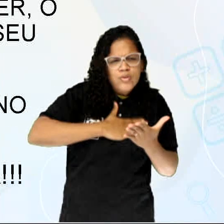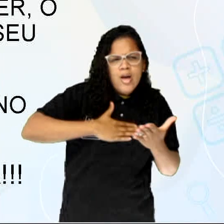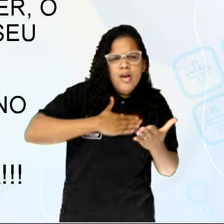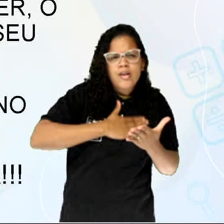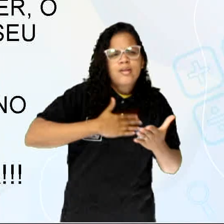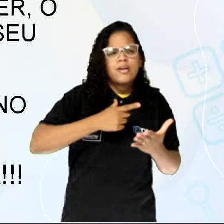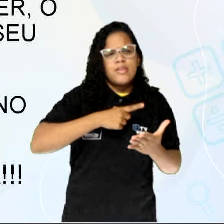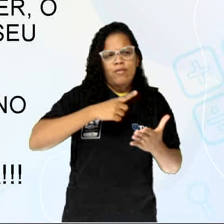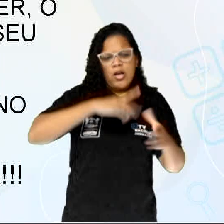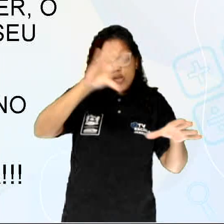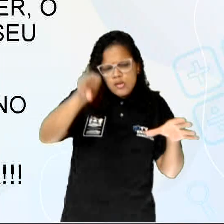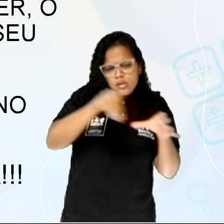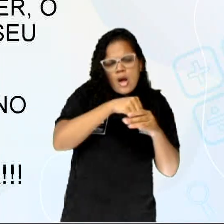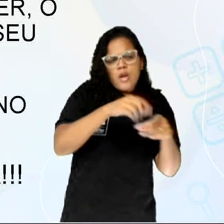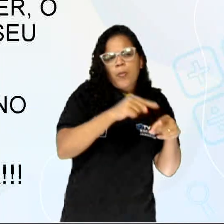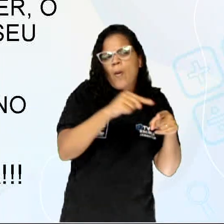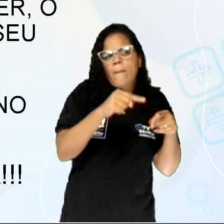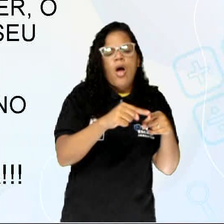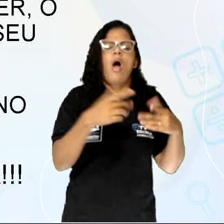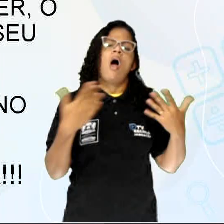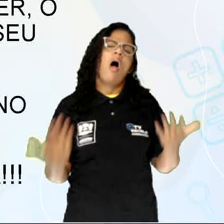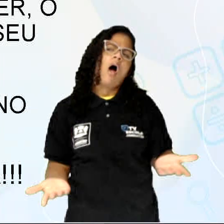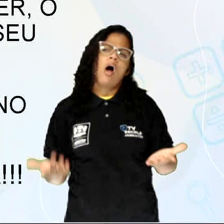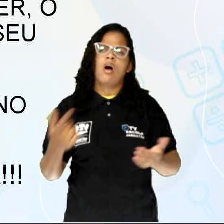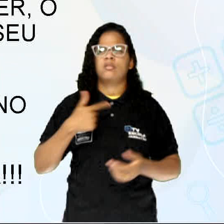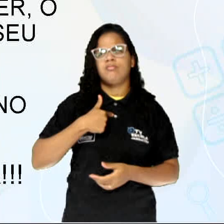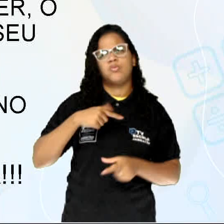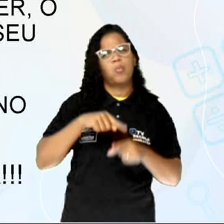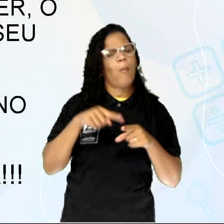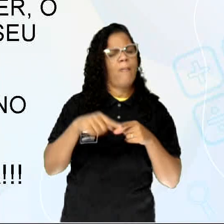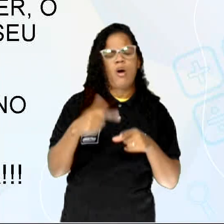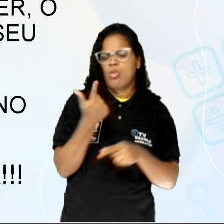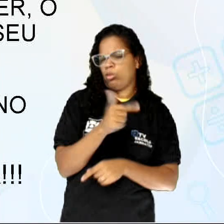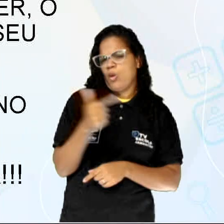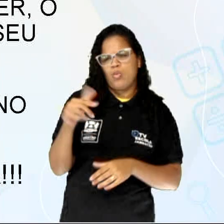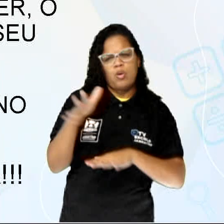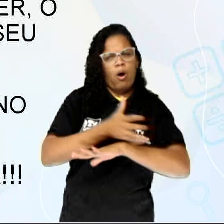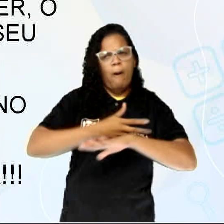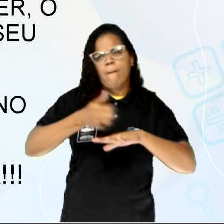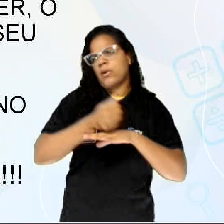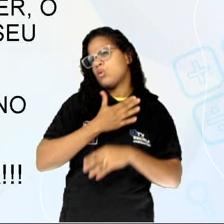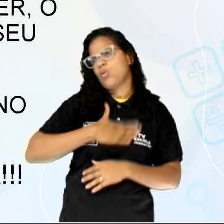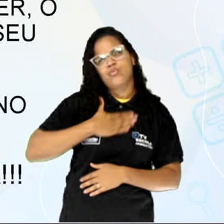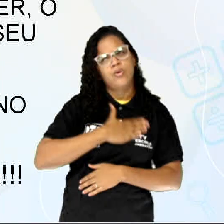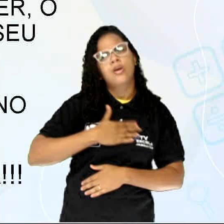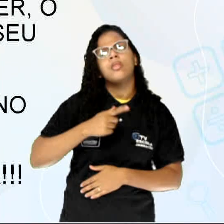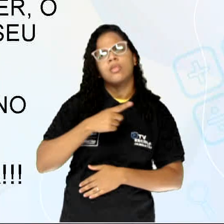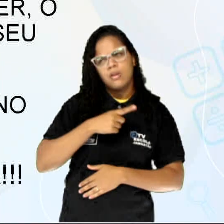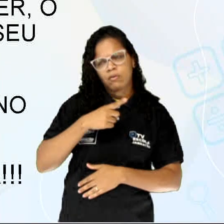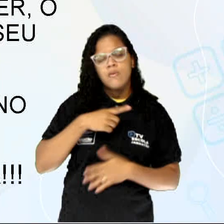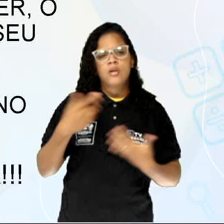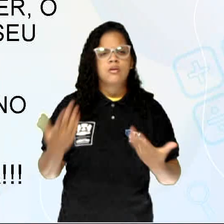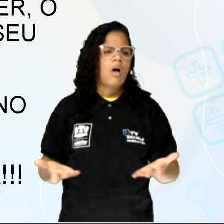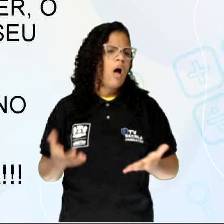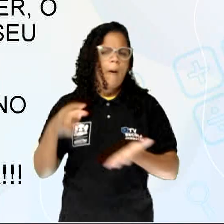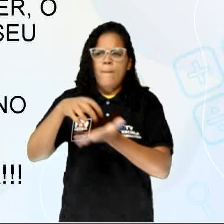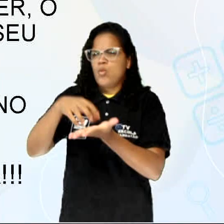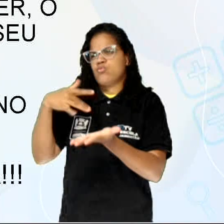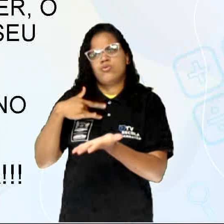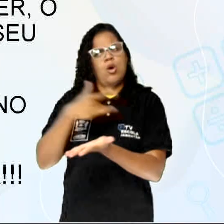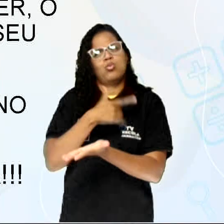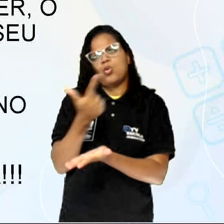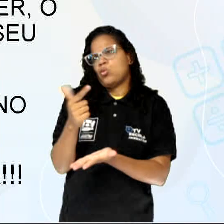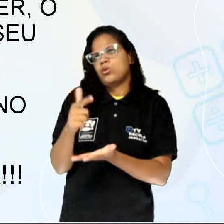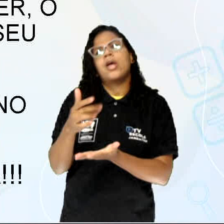coisa? No meu bairro não tem uma praça, seria legal que tivesse uma praça. No meu bairro não tem um posto de saúde, seria legal.